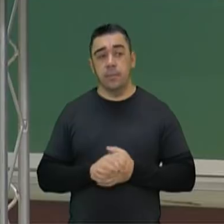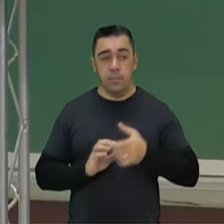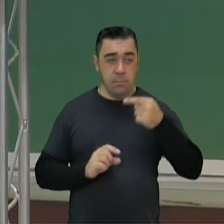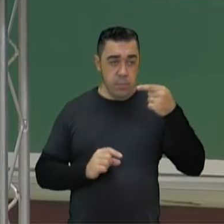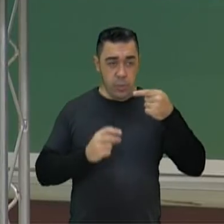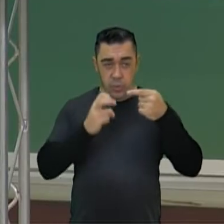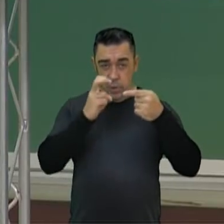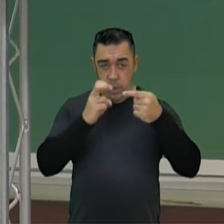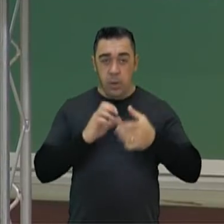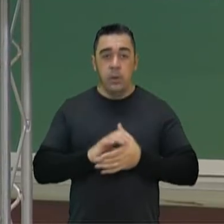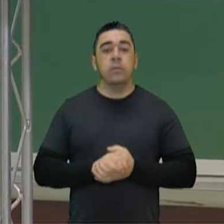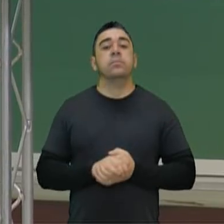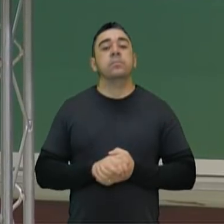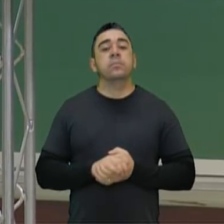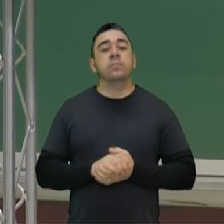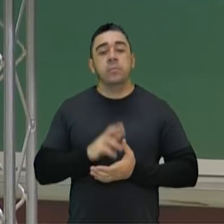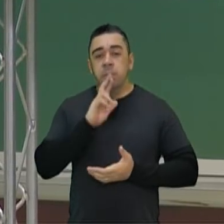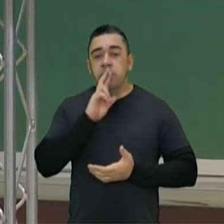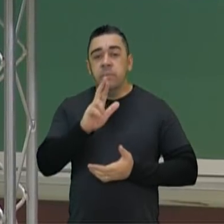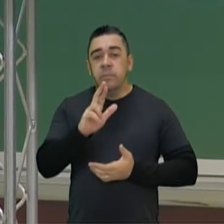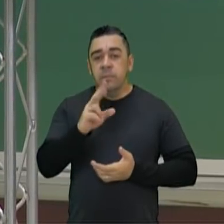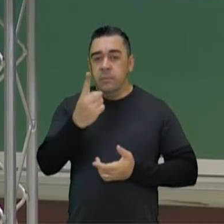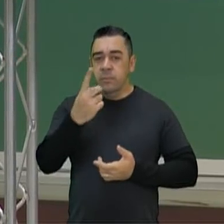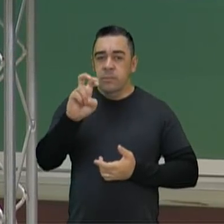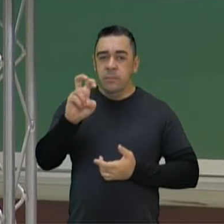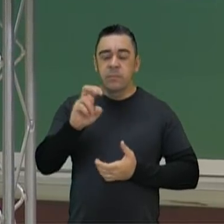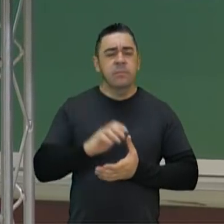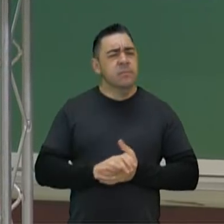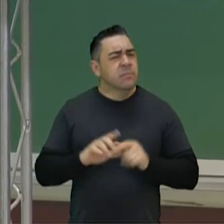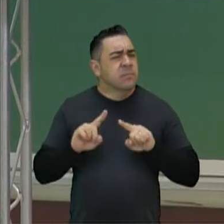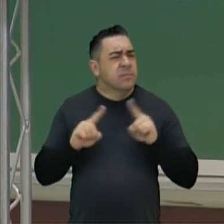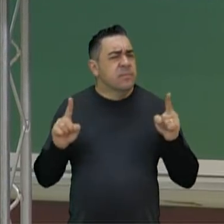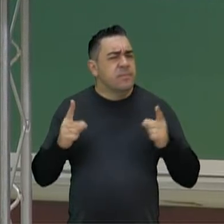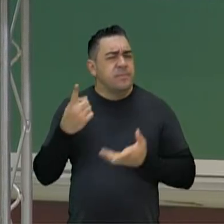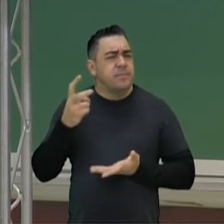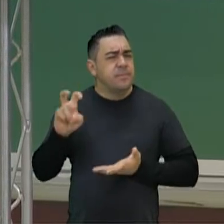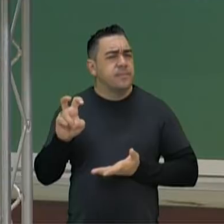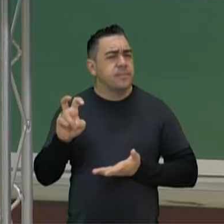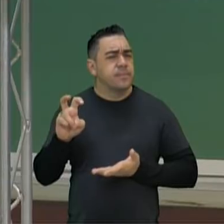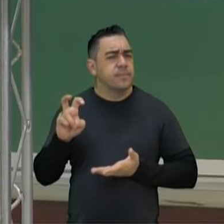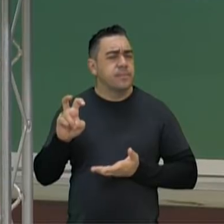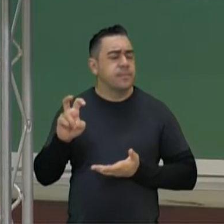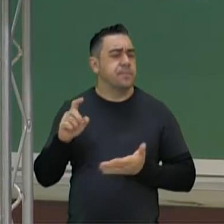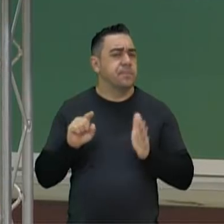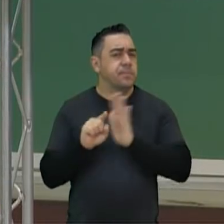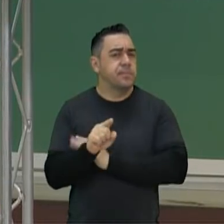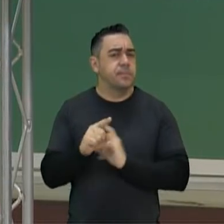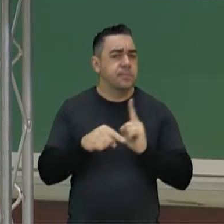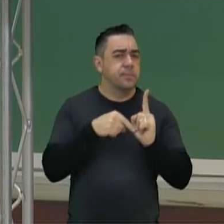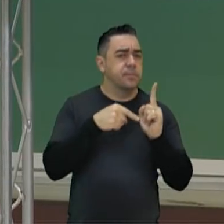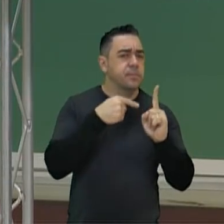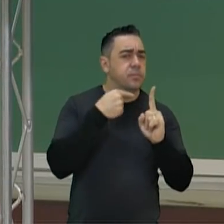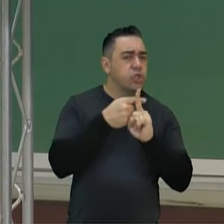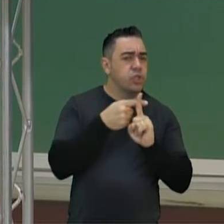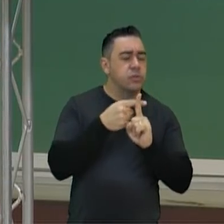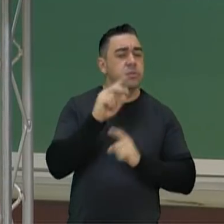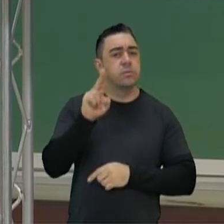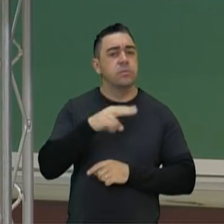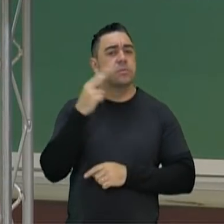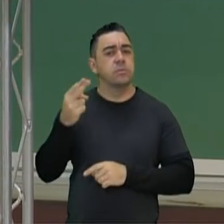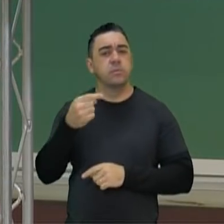5 é igual a 15. Mas esse 15, ele é positivo ou ele